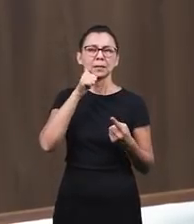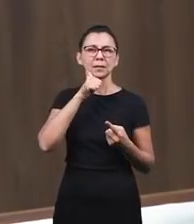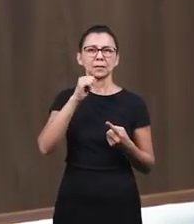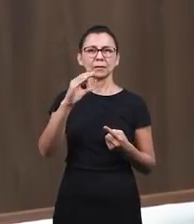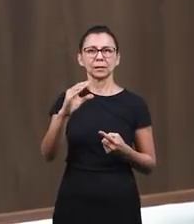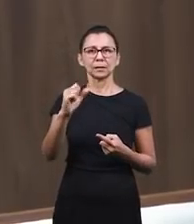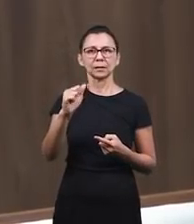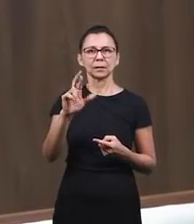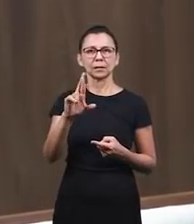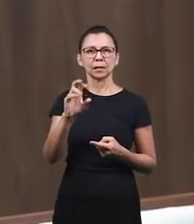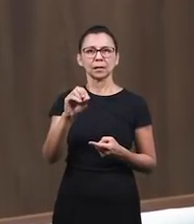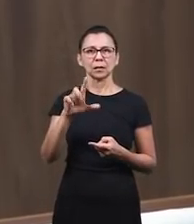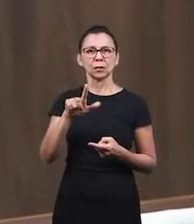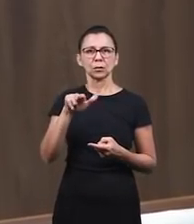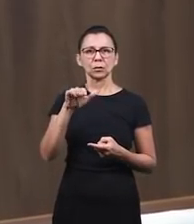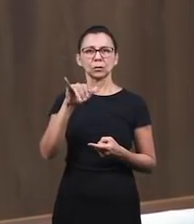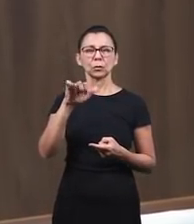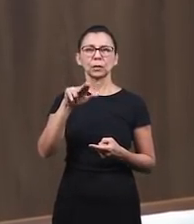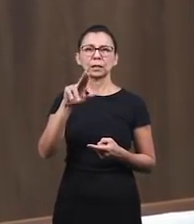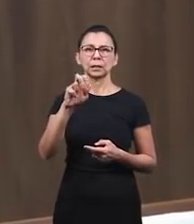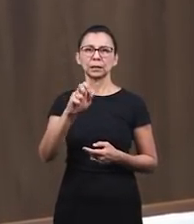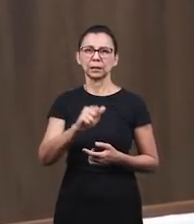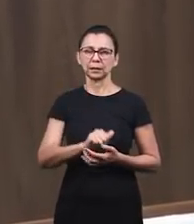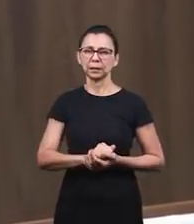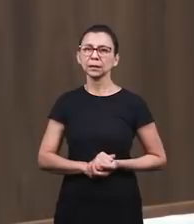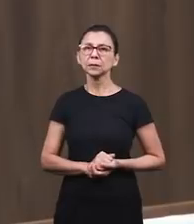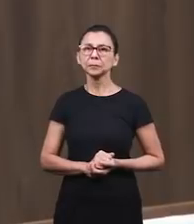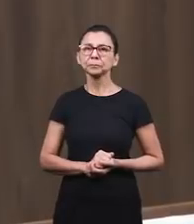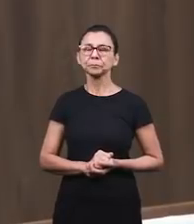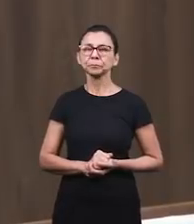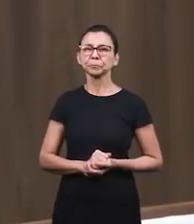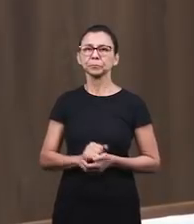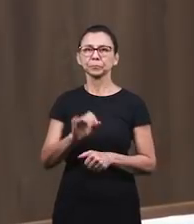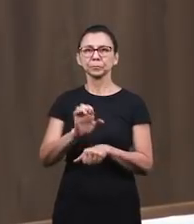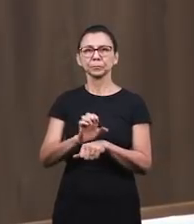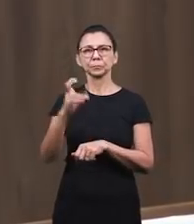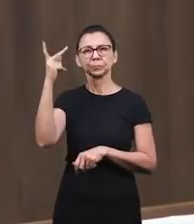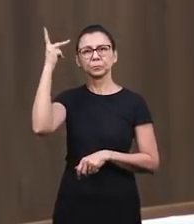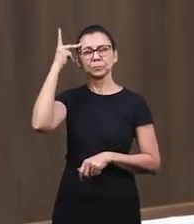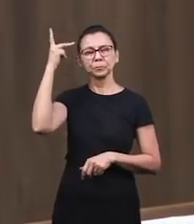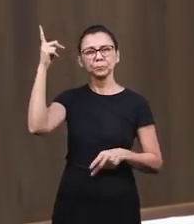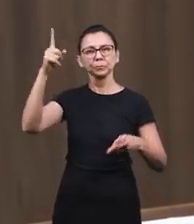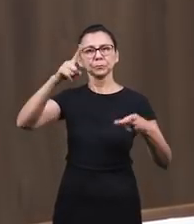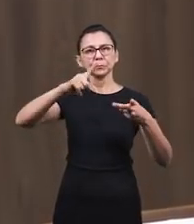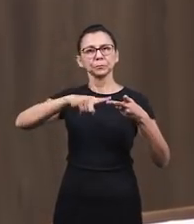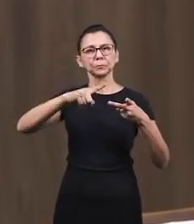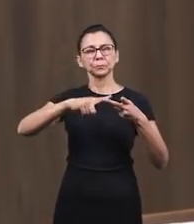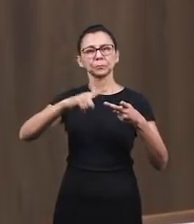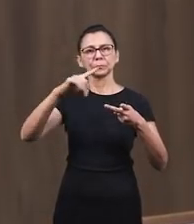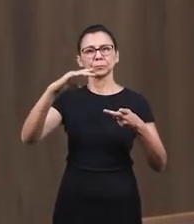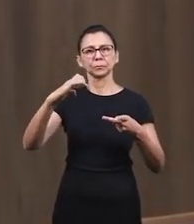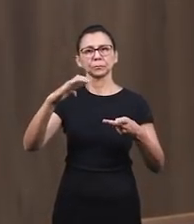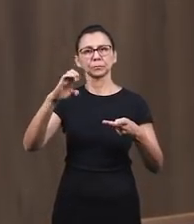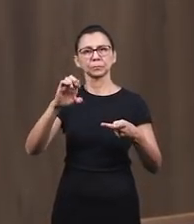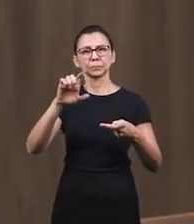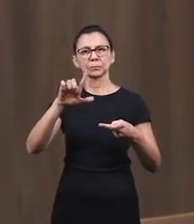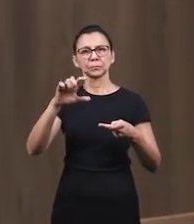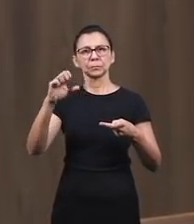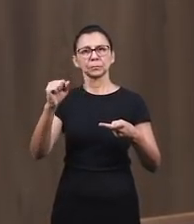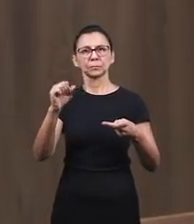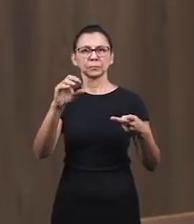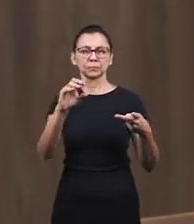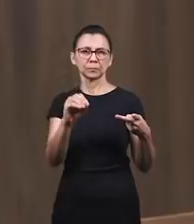Ferreira Billy, ela é da Igreja de Santana, em São Paulo, e também o nosso irmão Celso Frois, que é da Igreja